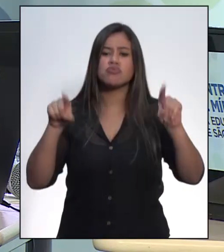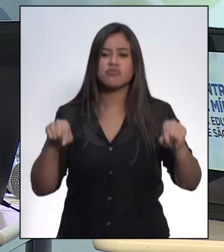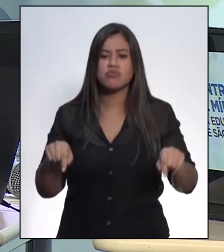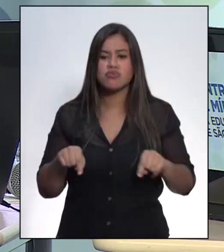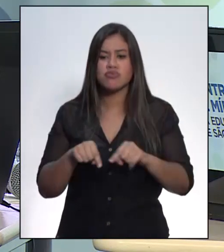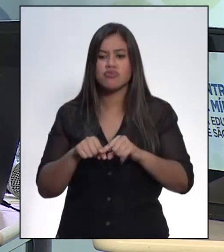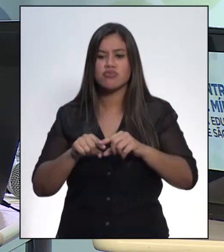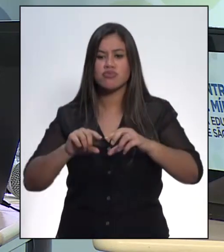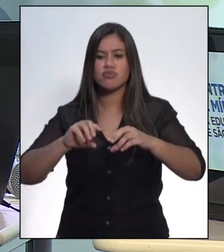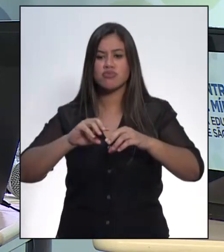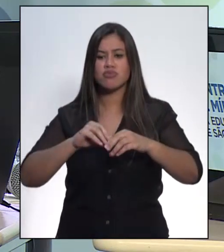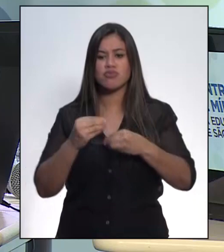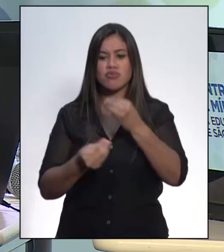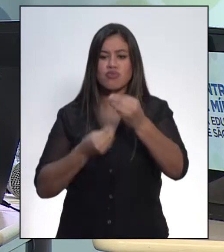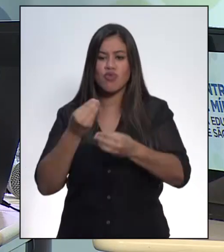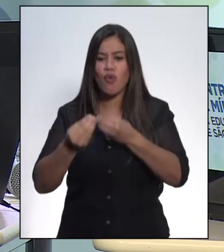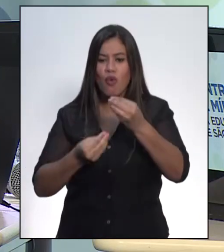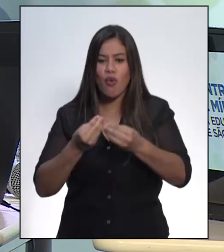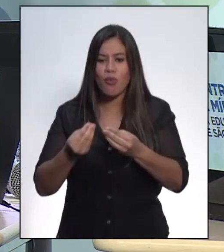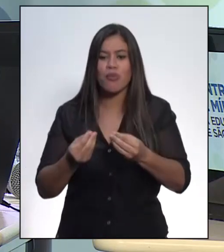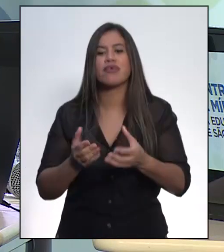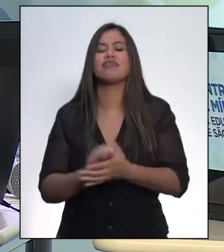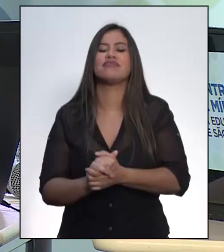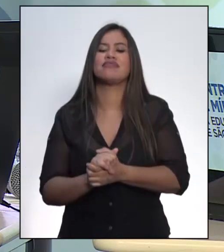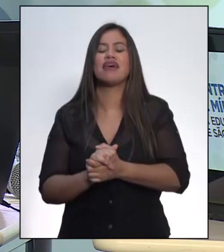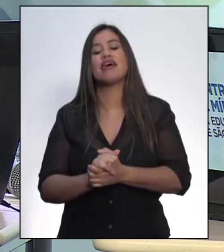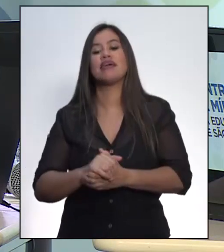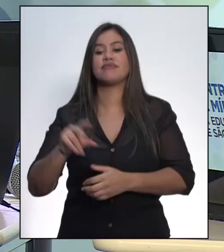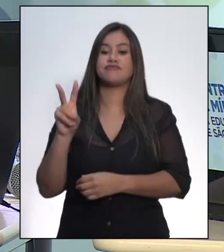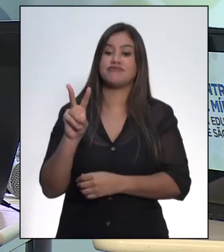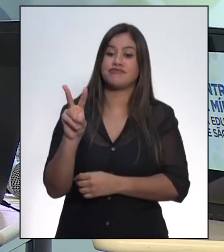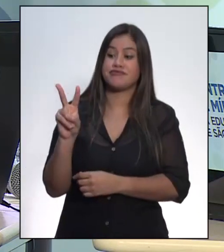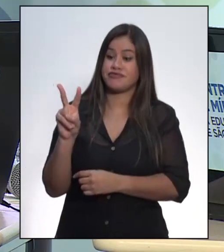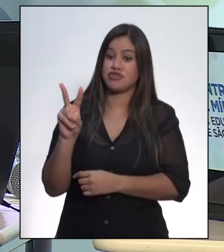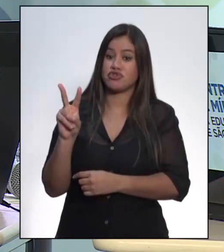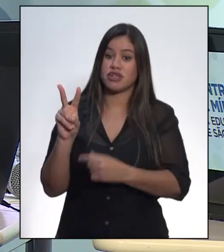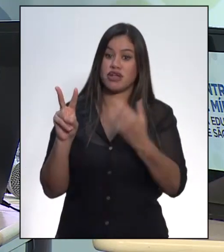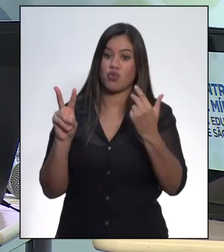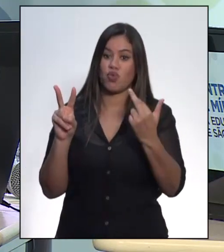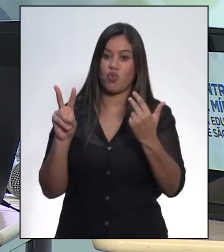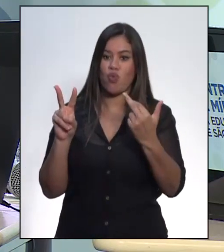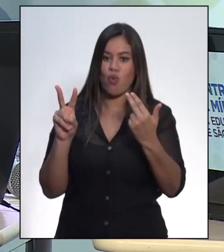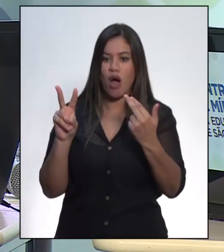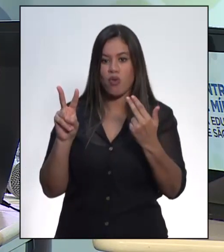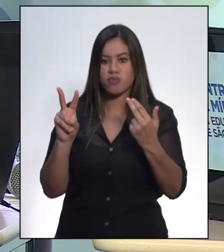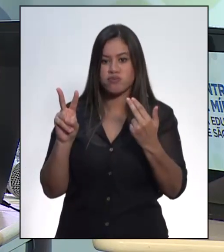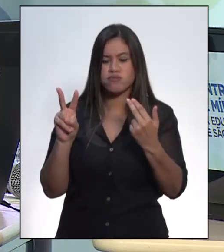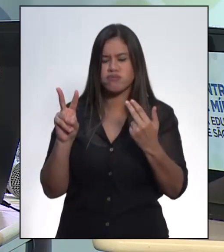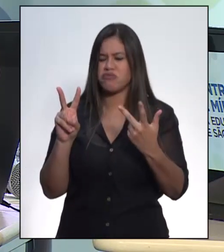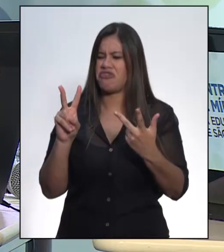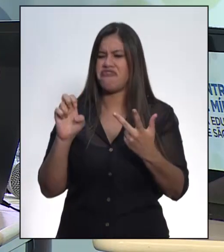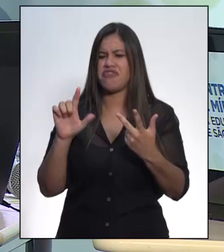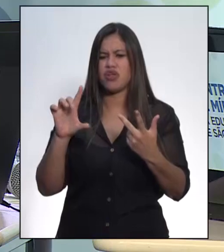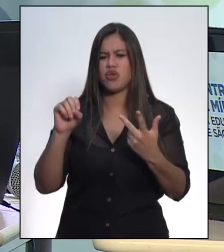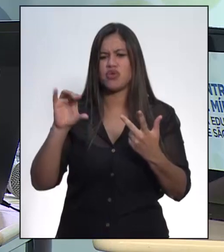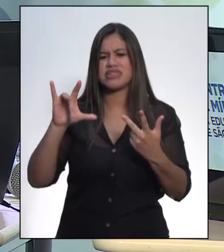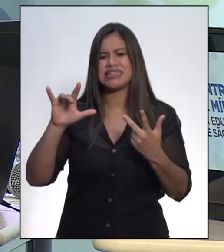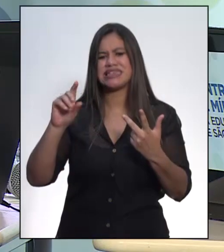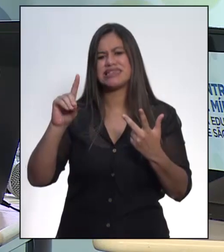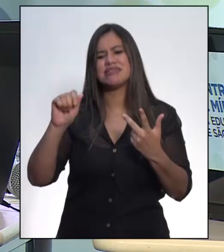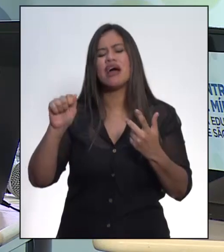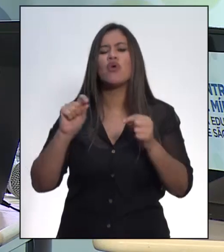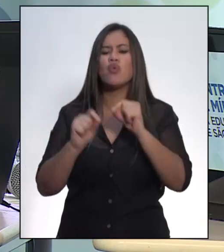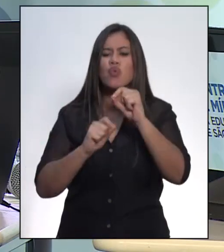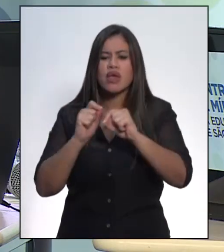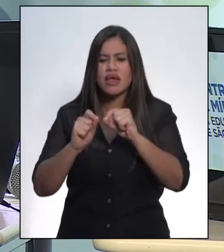nesse estado de equilíbrio? Quando as velocidades forem iguais. Que velocidade? Velocidade de formação